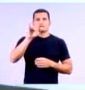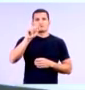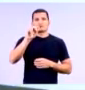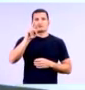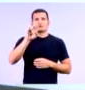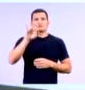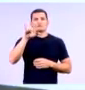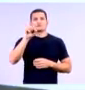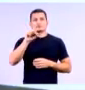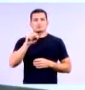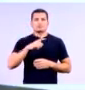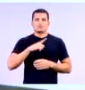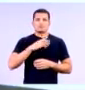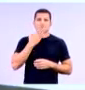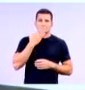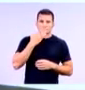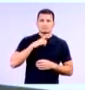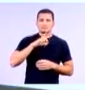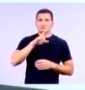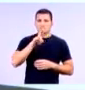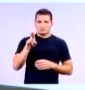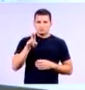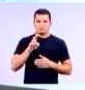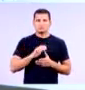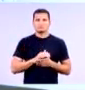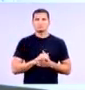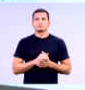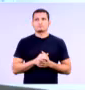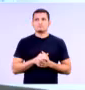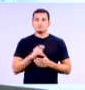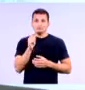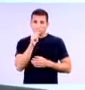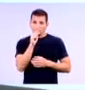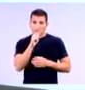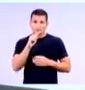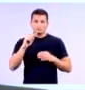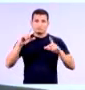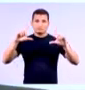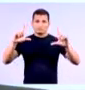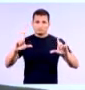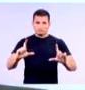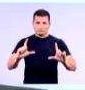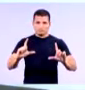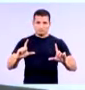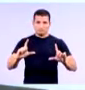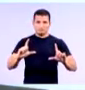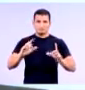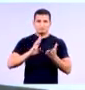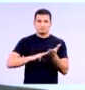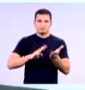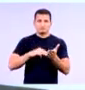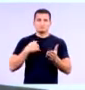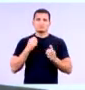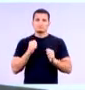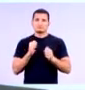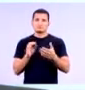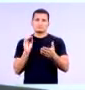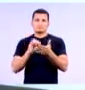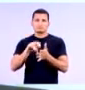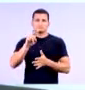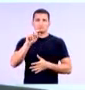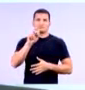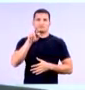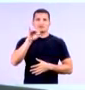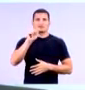Uma variável tem um tipo e um nome. Então, lá naquele parênteses do método, o que eu faço? Eu defino as variáveis que vão